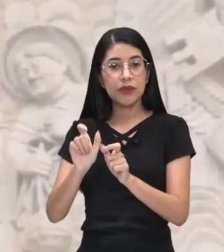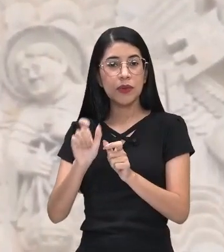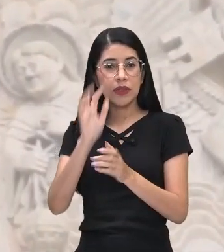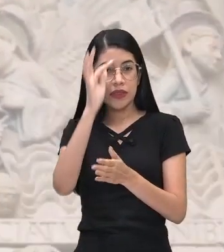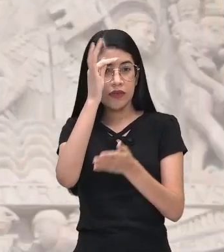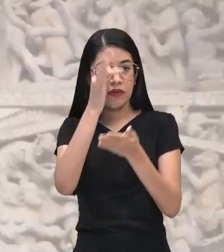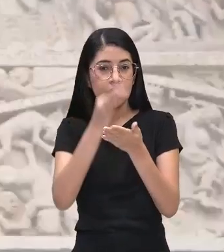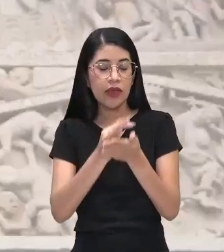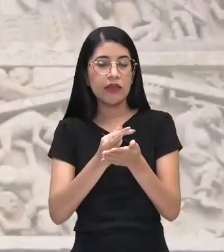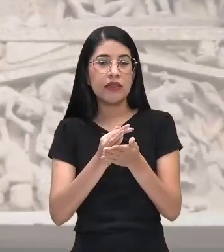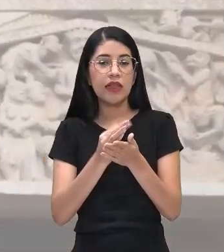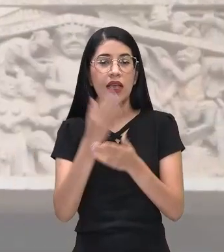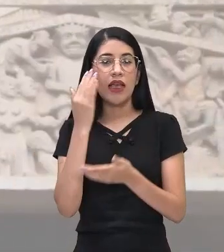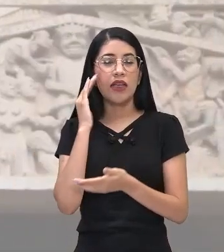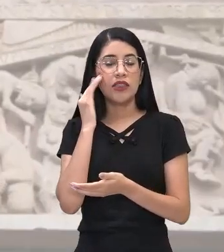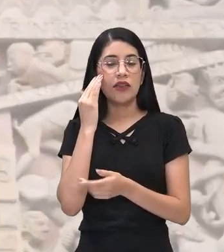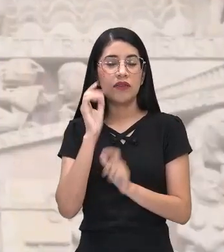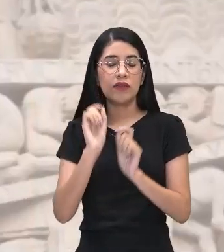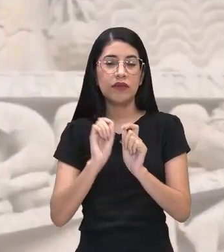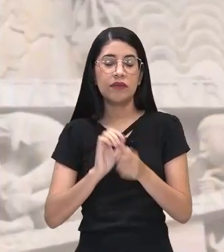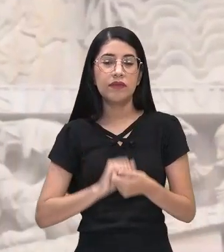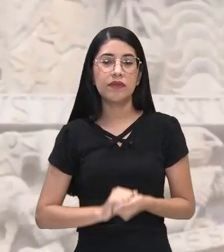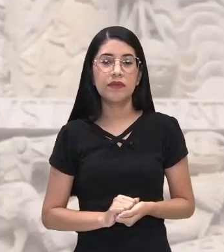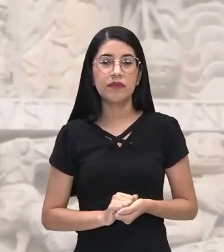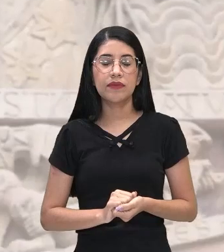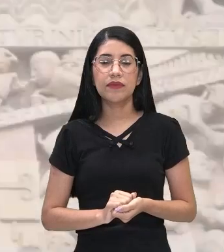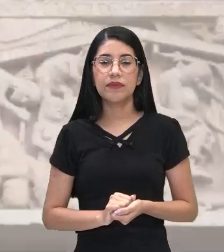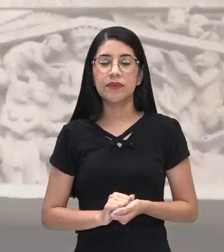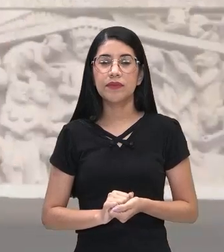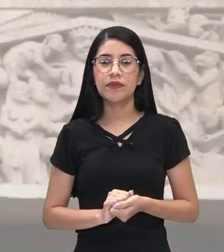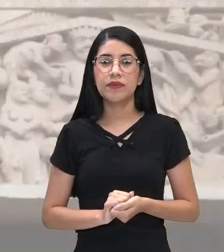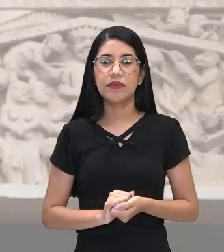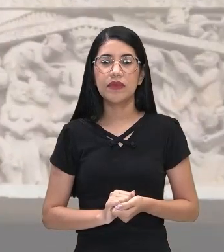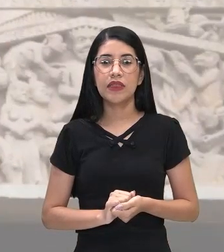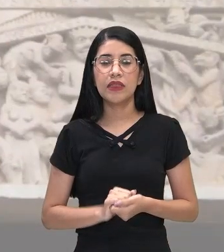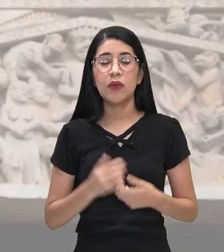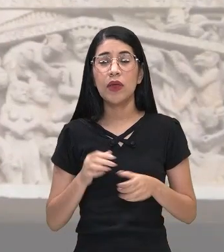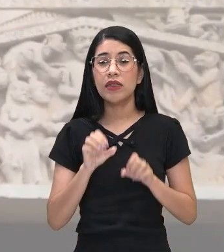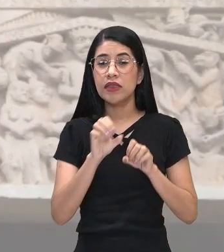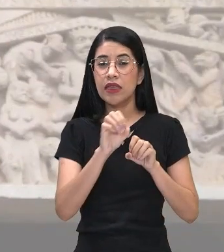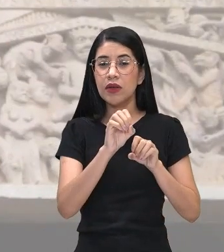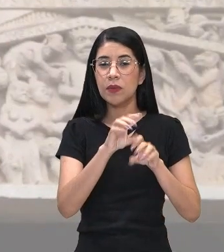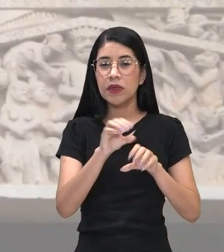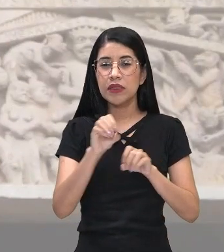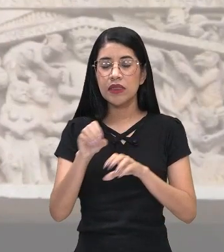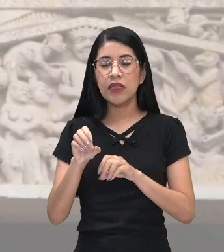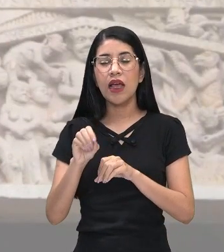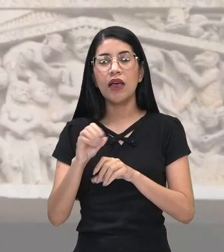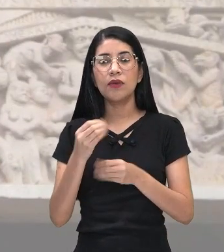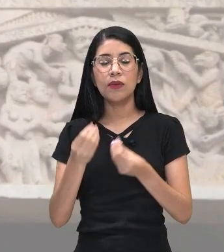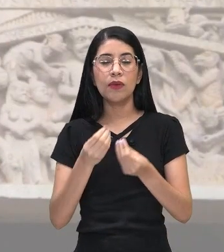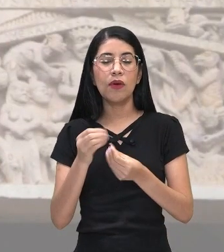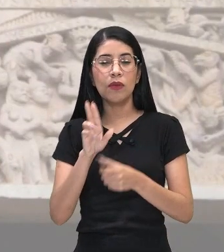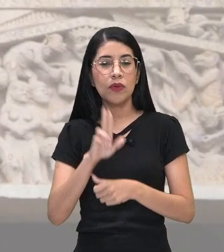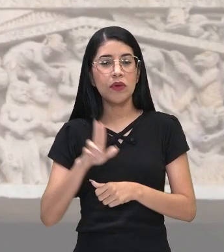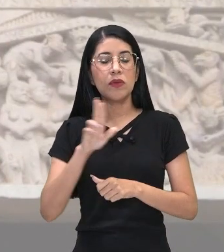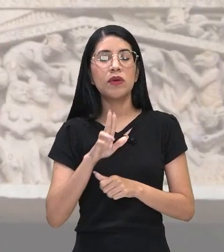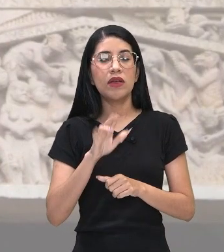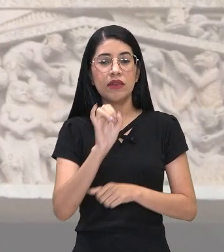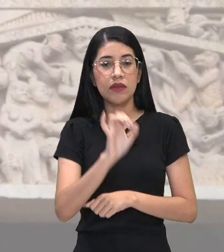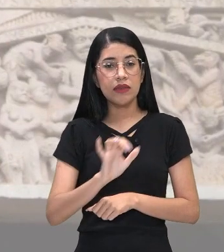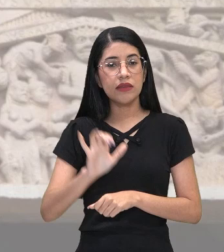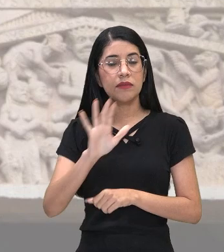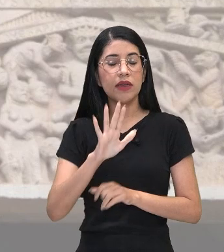eles são, vamos dizer assim, alfabetizados através dessas imagens. Então, todas